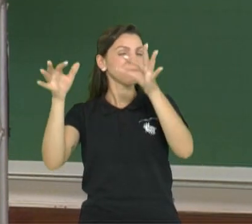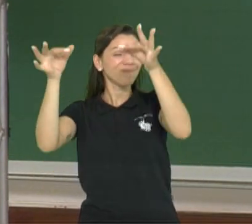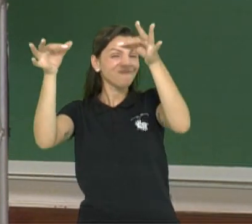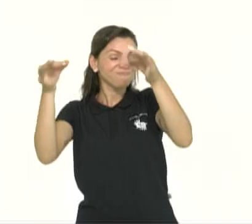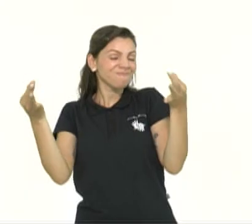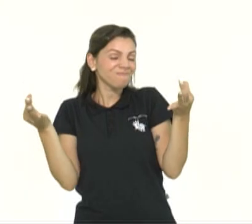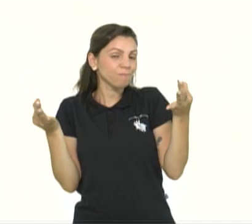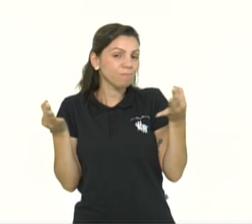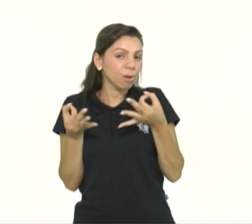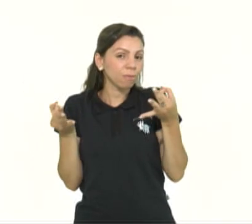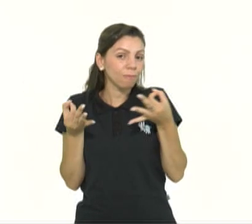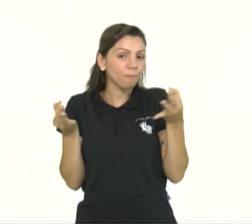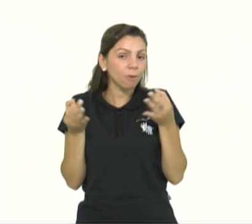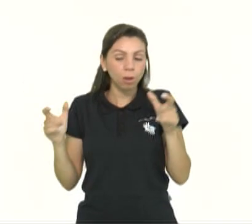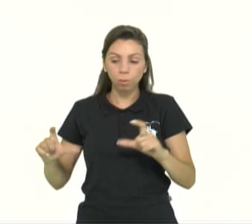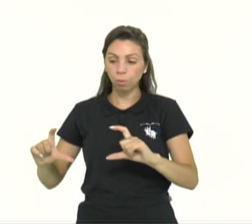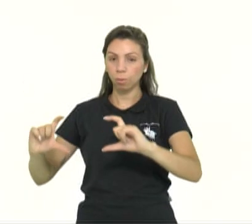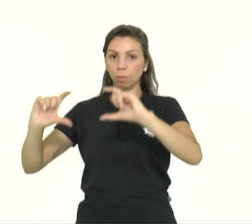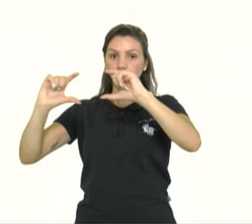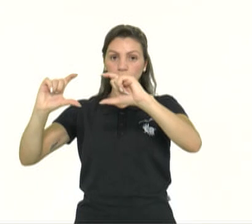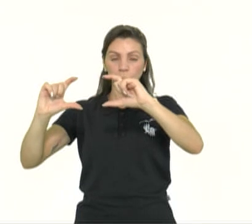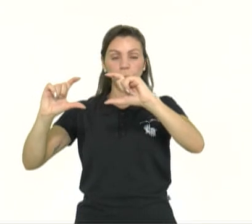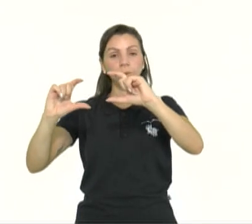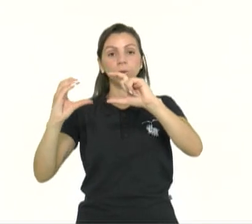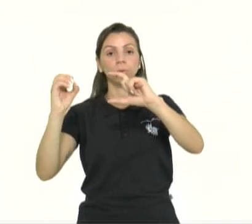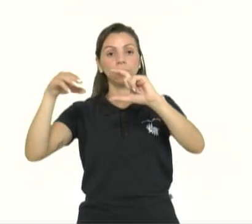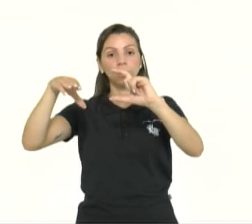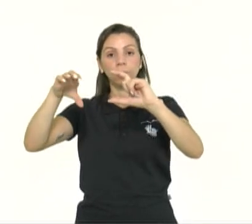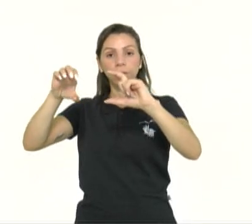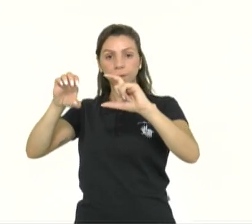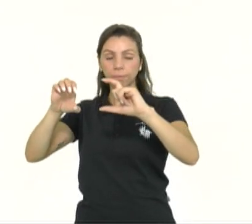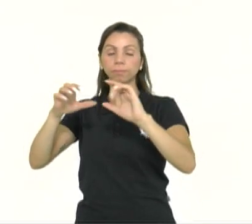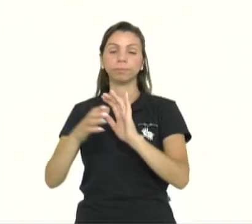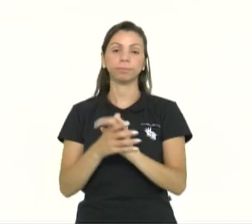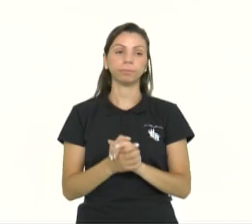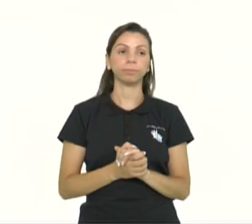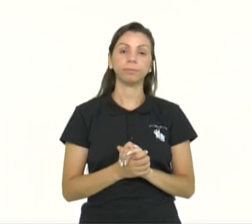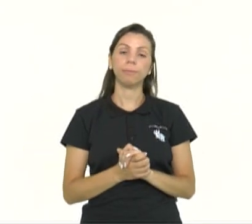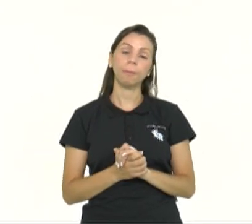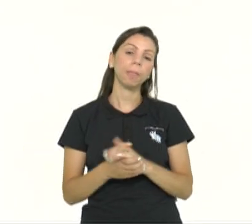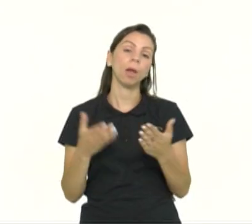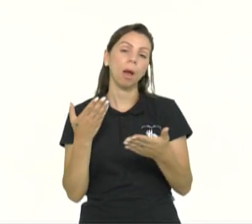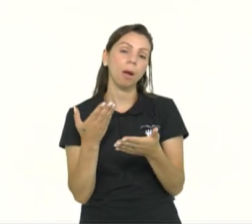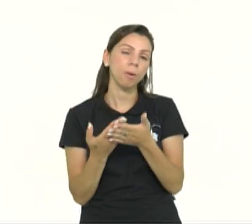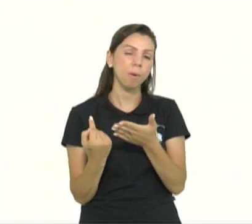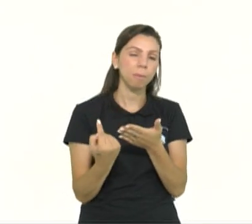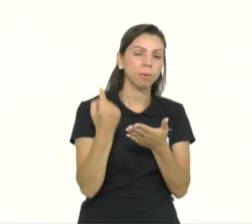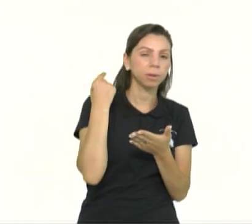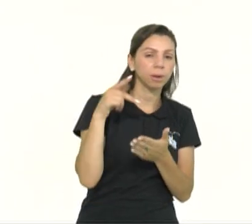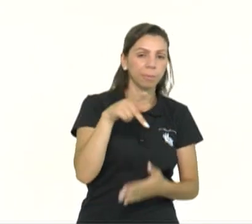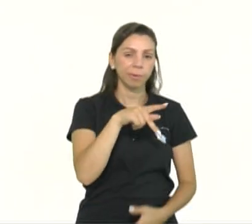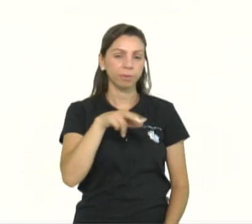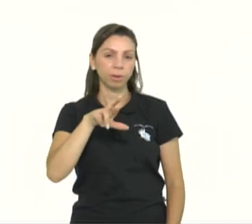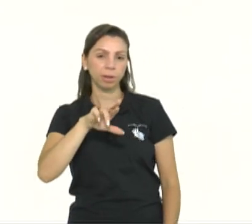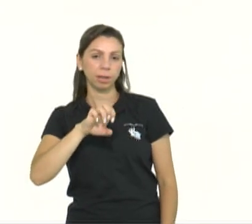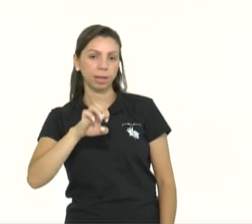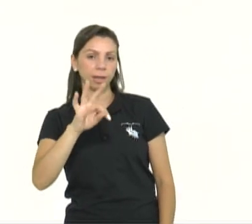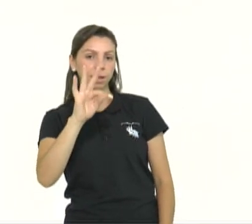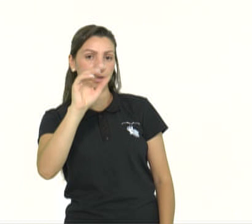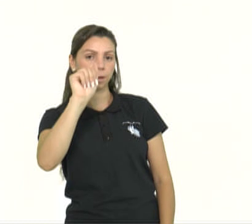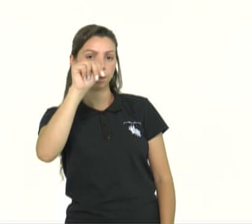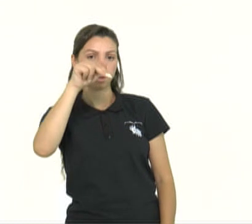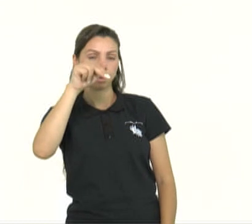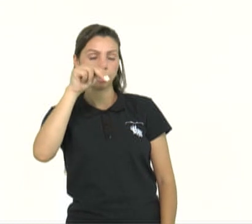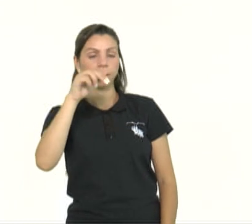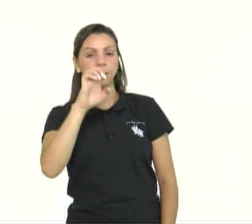exatamente um tronco de um cone. Tranquilo, gente? Na aula passada, a professora Renata já trabalhou isso com vocês, gente. Então,